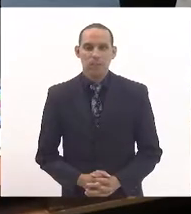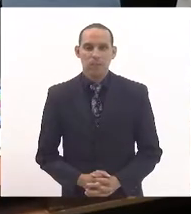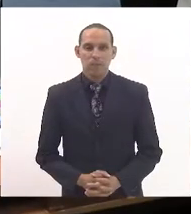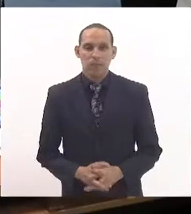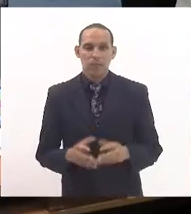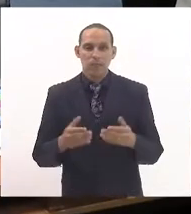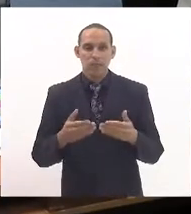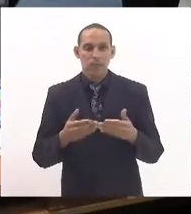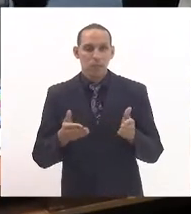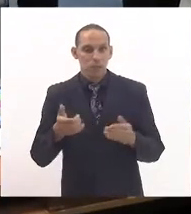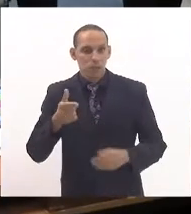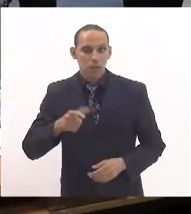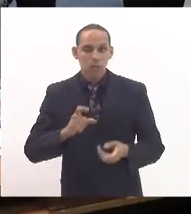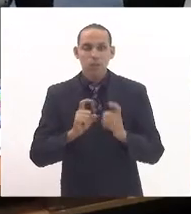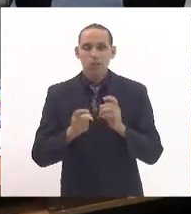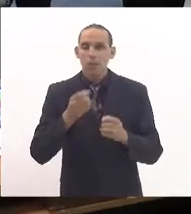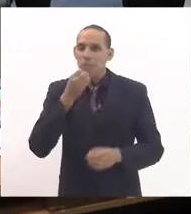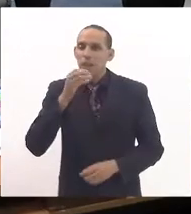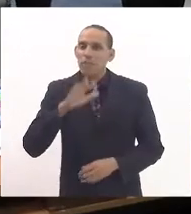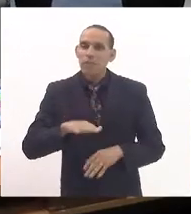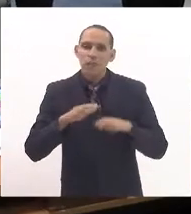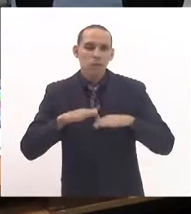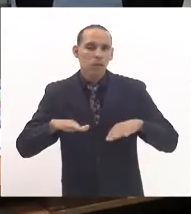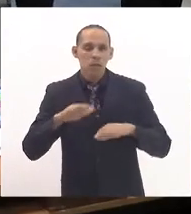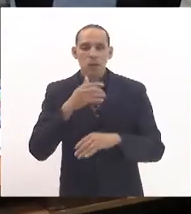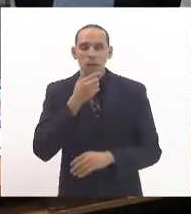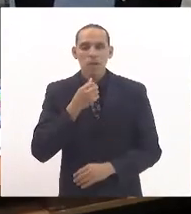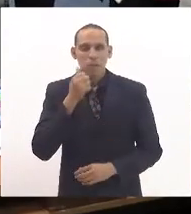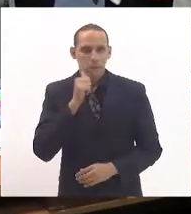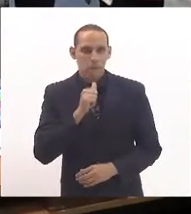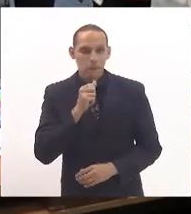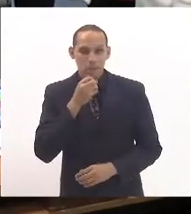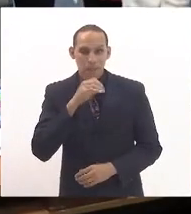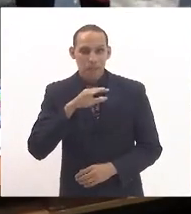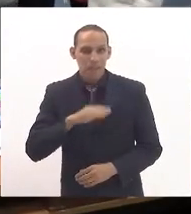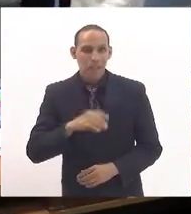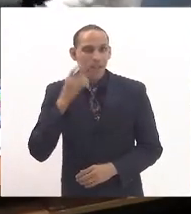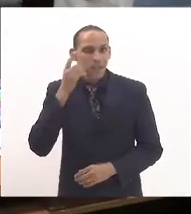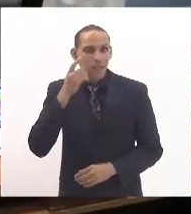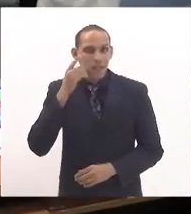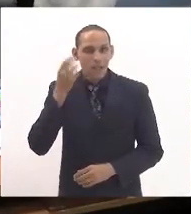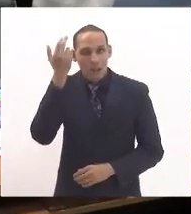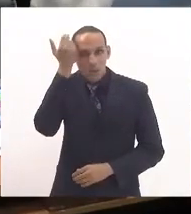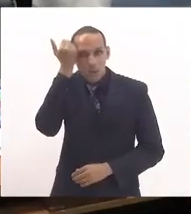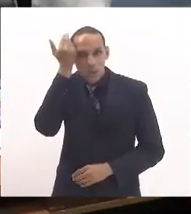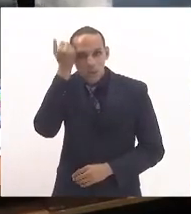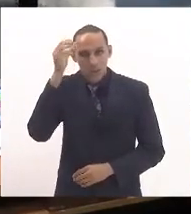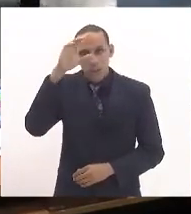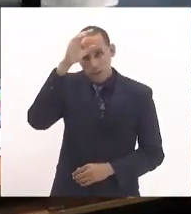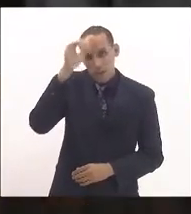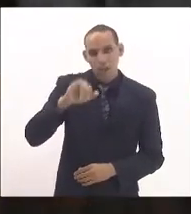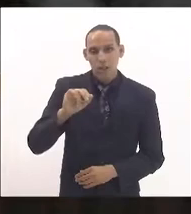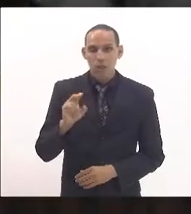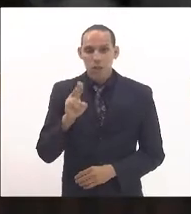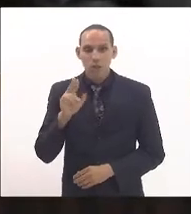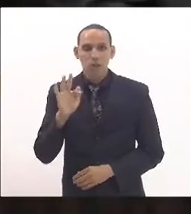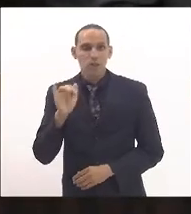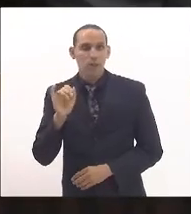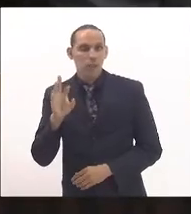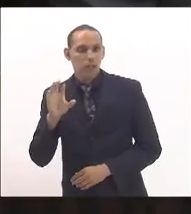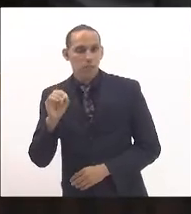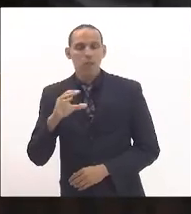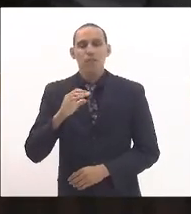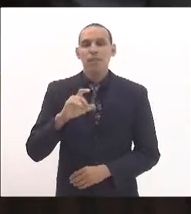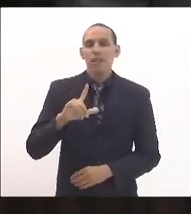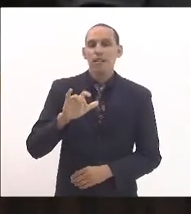Está reaberta a sessão. Boa tarde a todas e todos. Boa tarde, deputado Eliomar, deputada Tia Ju, Fábio Silva,